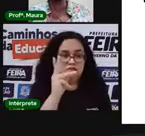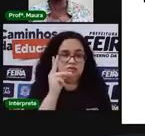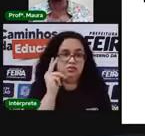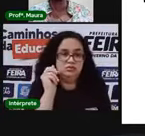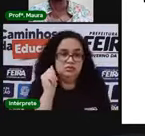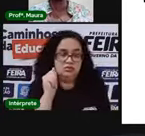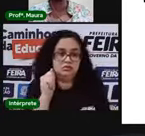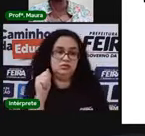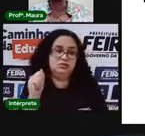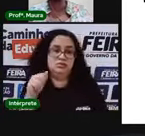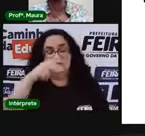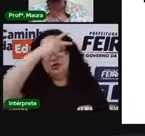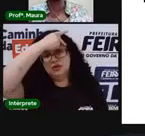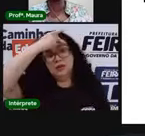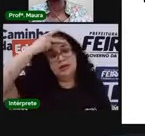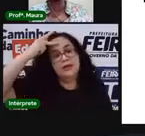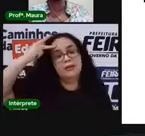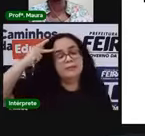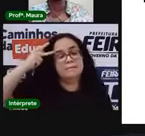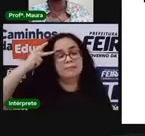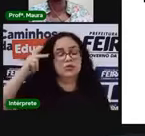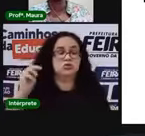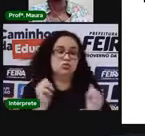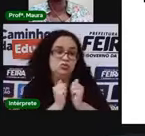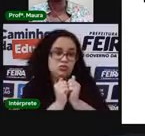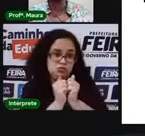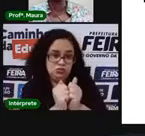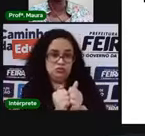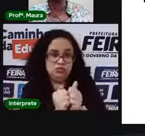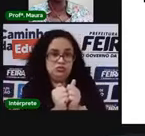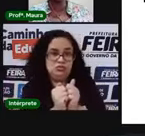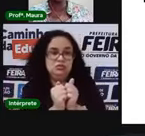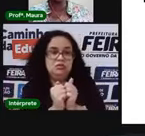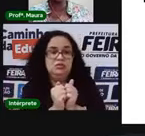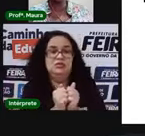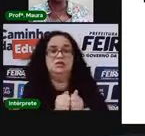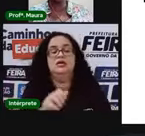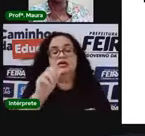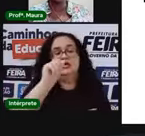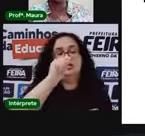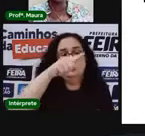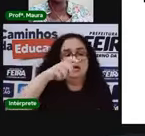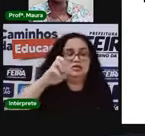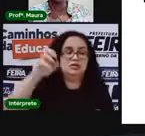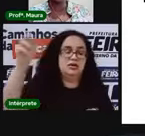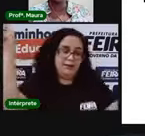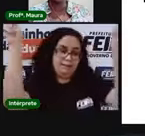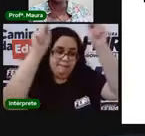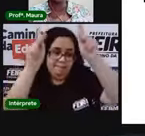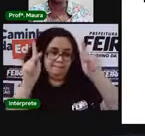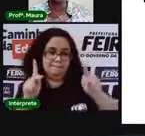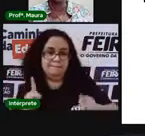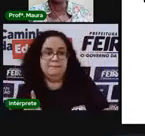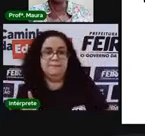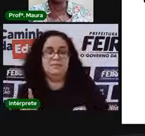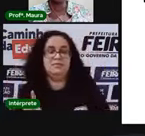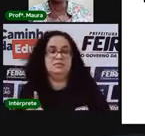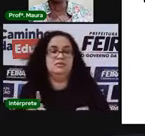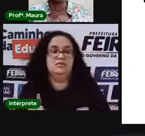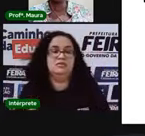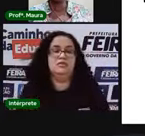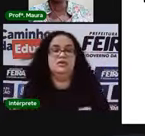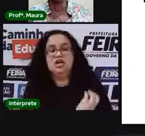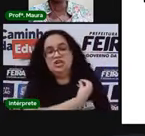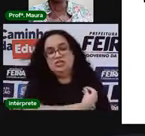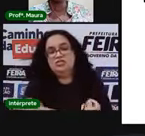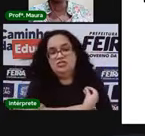todas as pessoas que estiveram conosco neste momento. Axé, paz, namastê,